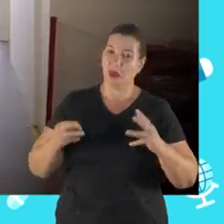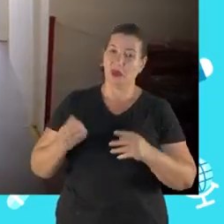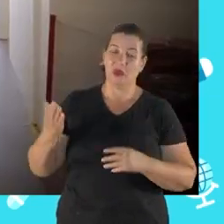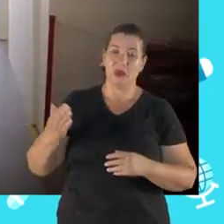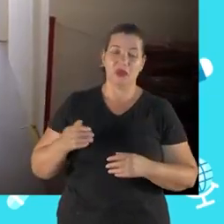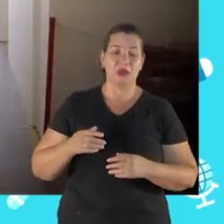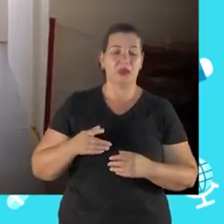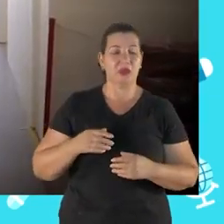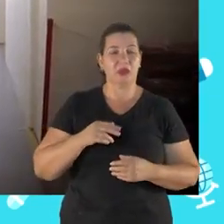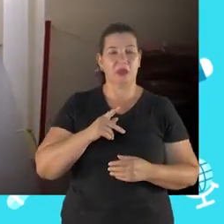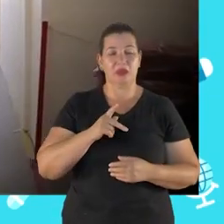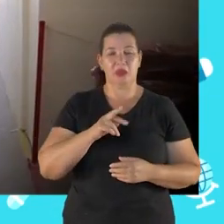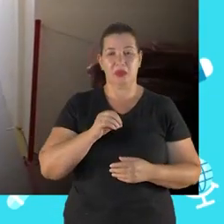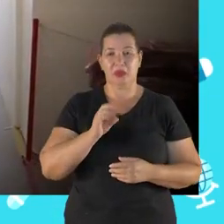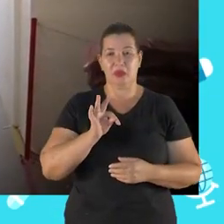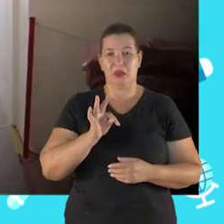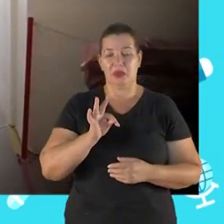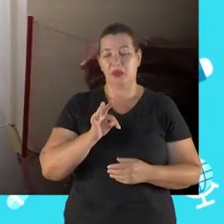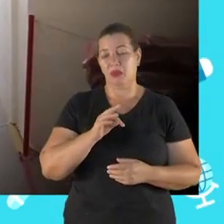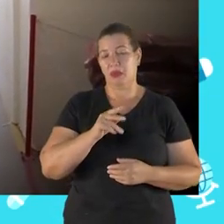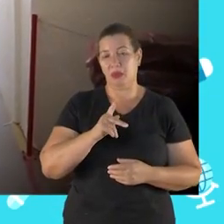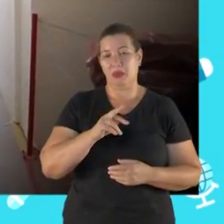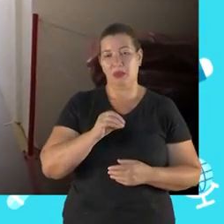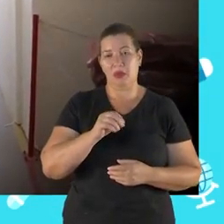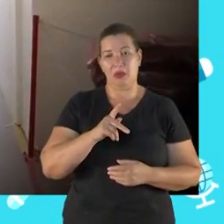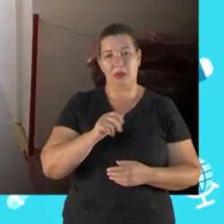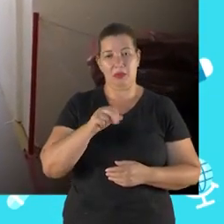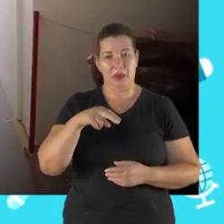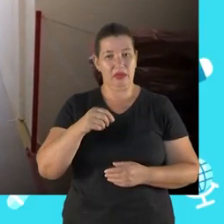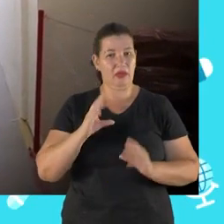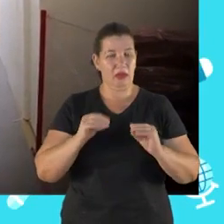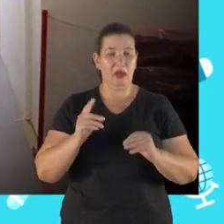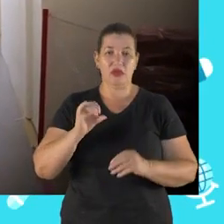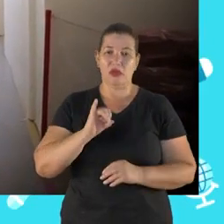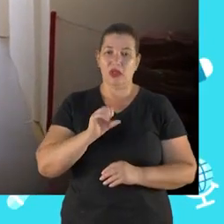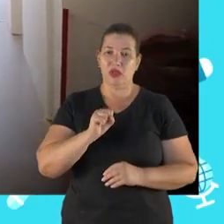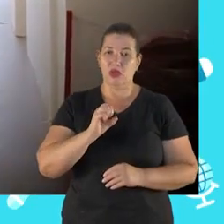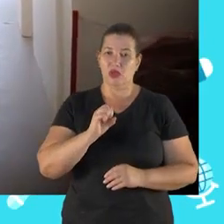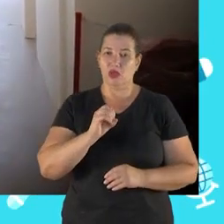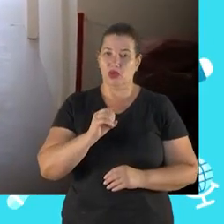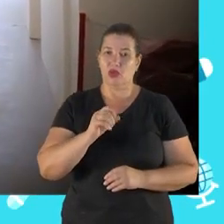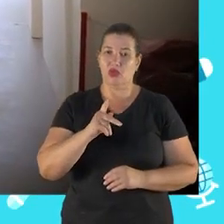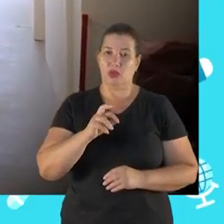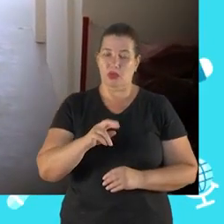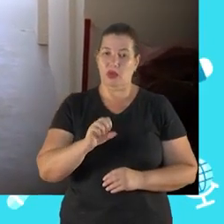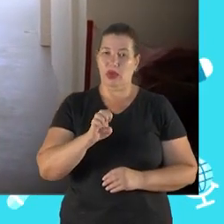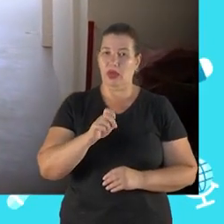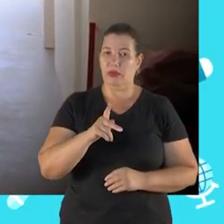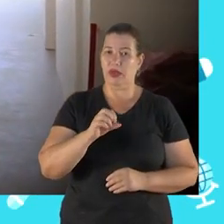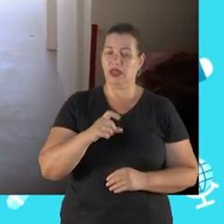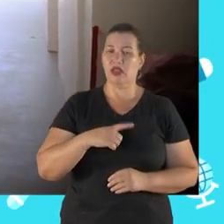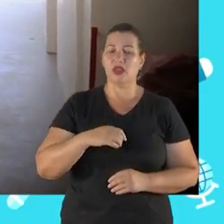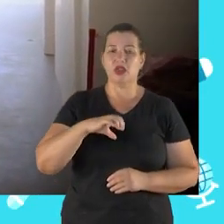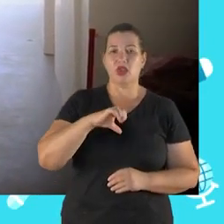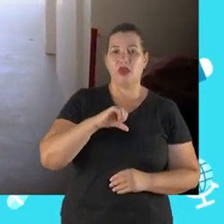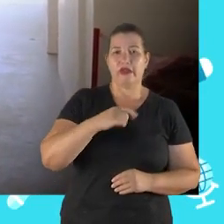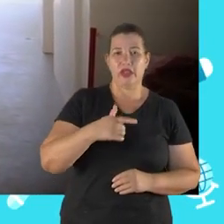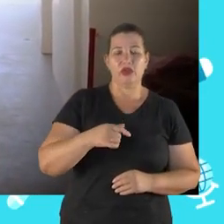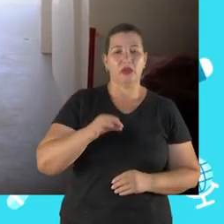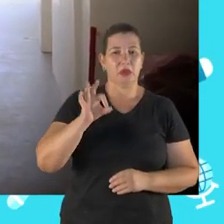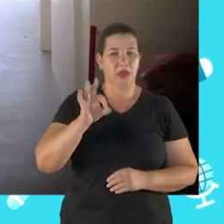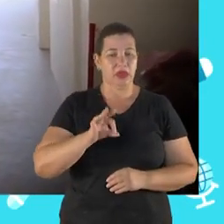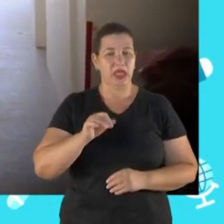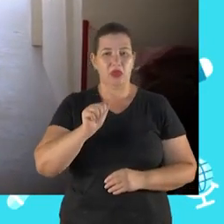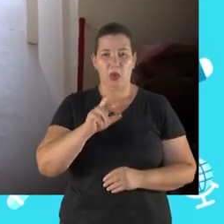E no fim das contas, todo o propano foi embora e o que a gente conhece como EPS, isopor, é isso aqui, 98% de ar